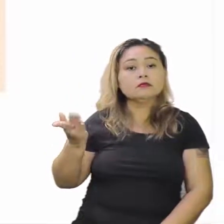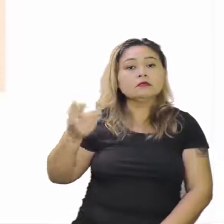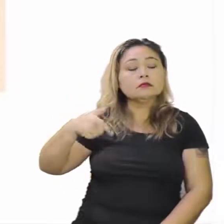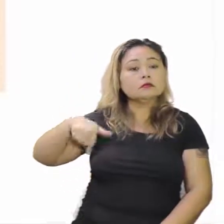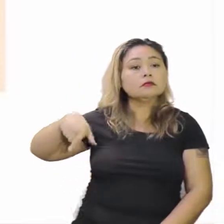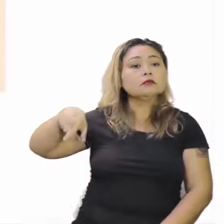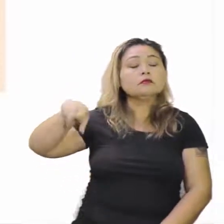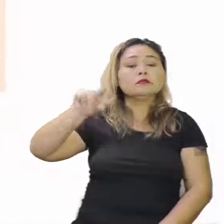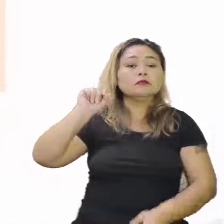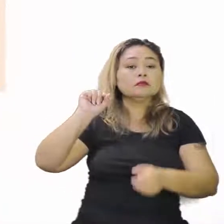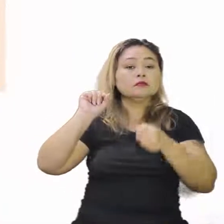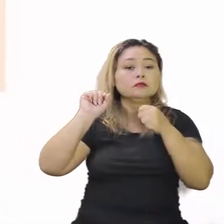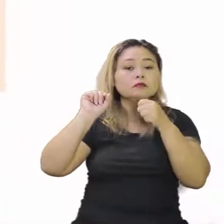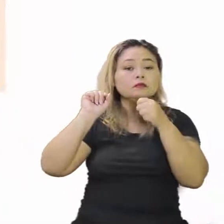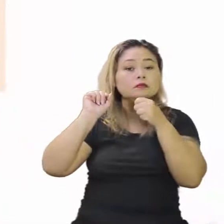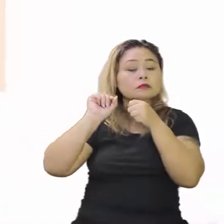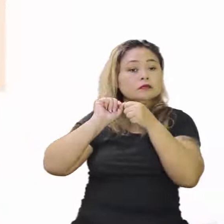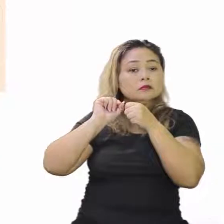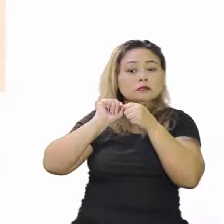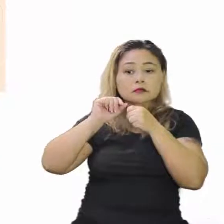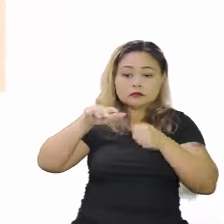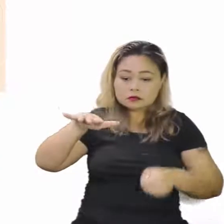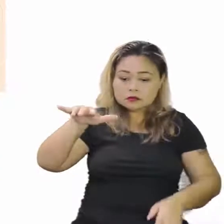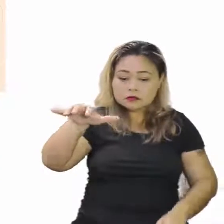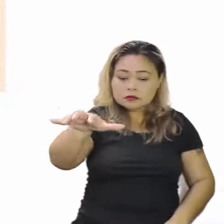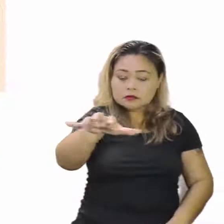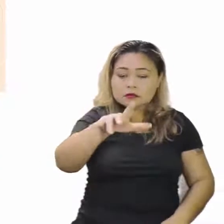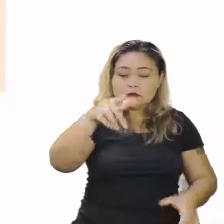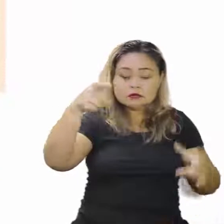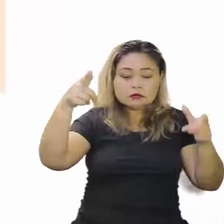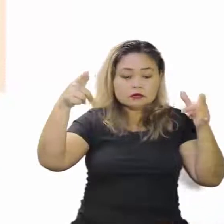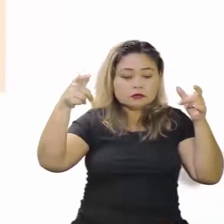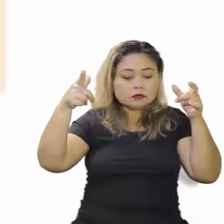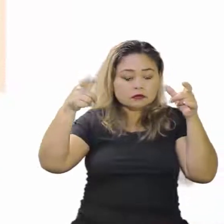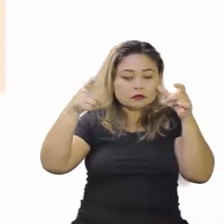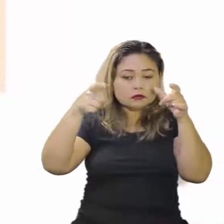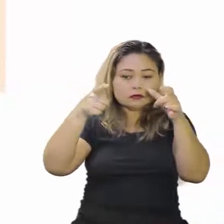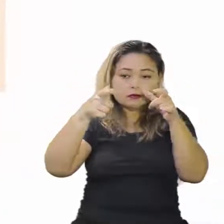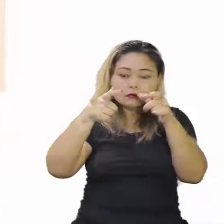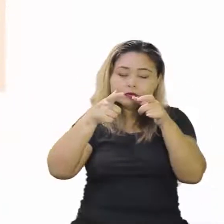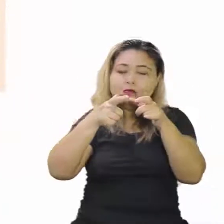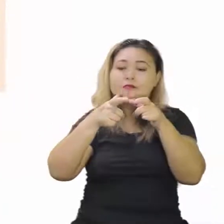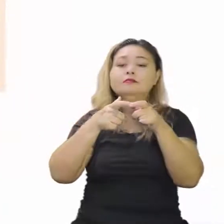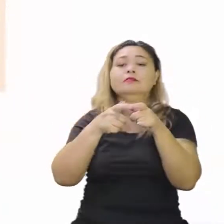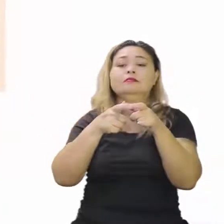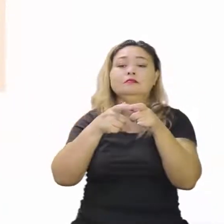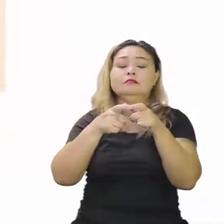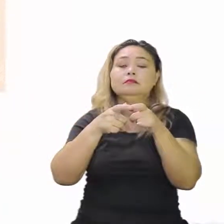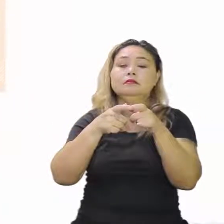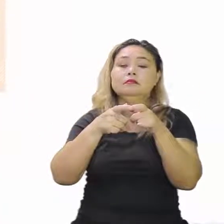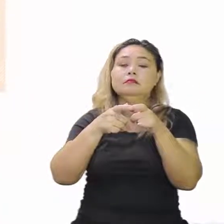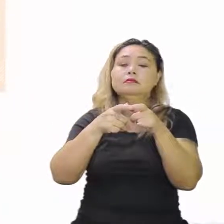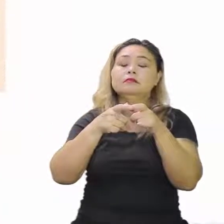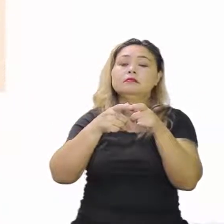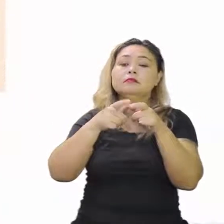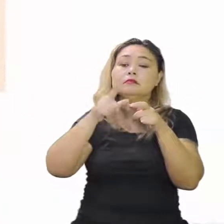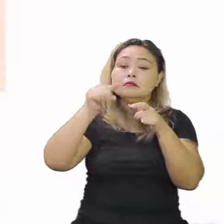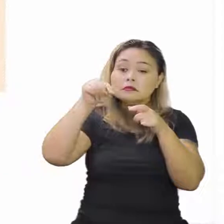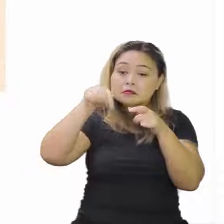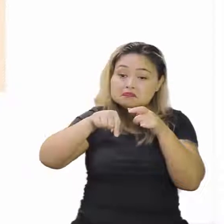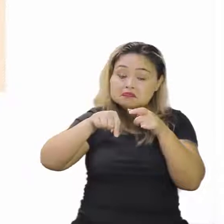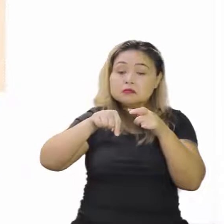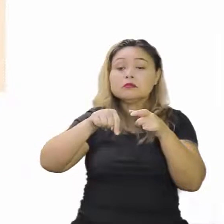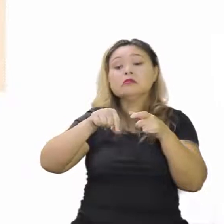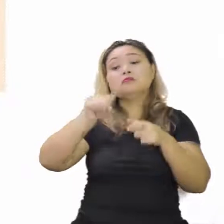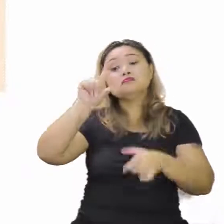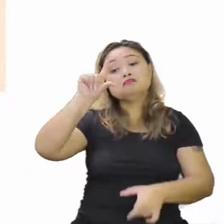Isso fez com que a região diminuísse a sua importância, tá?